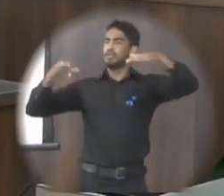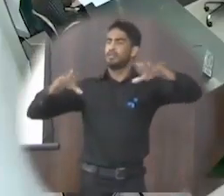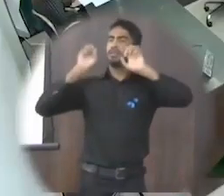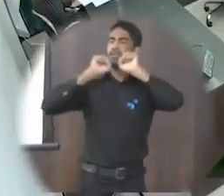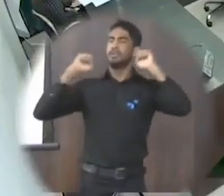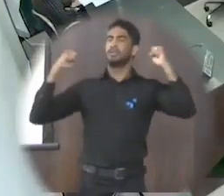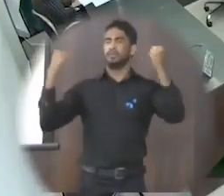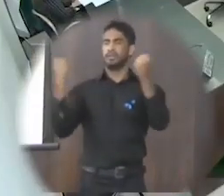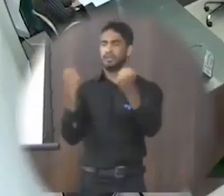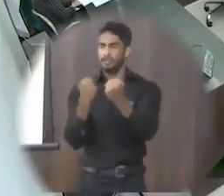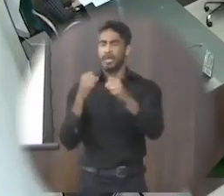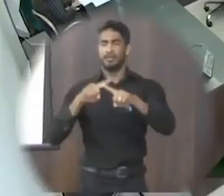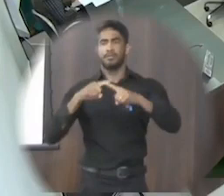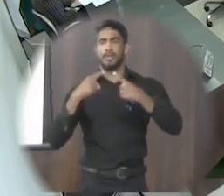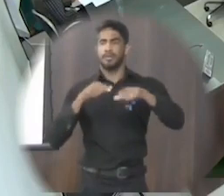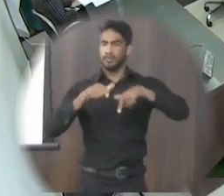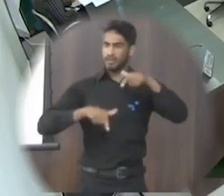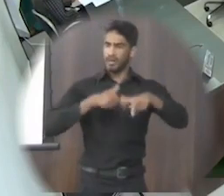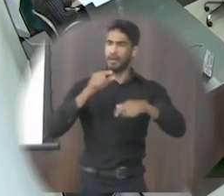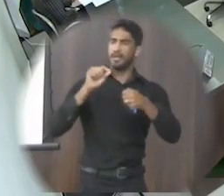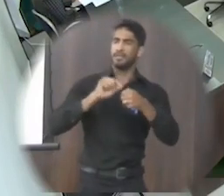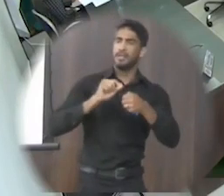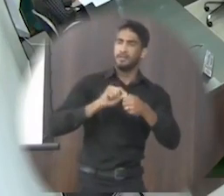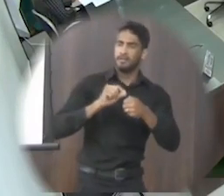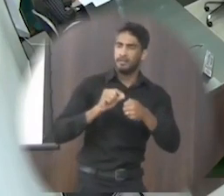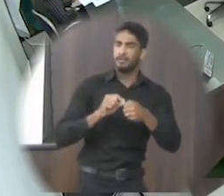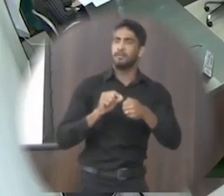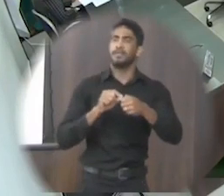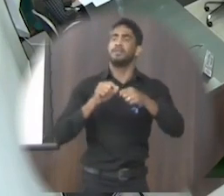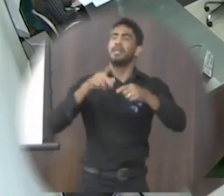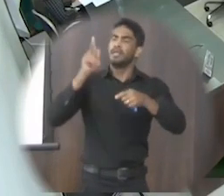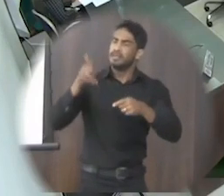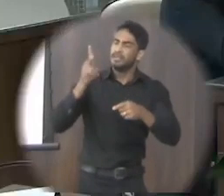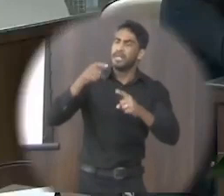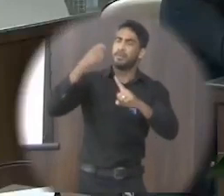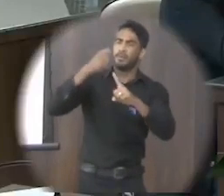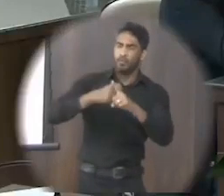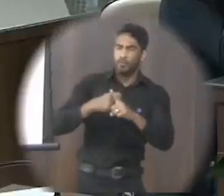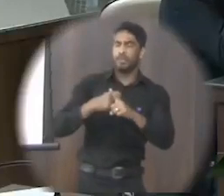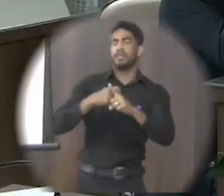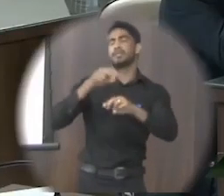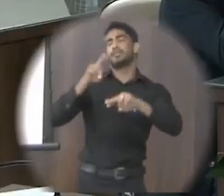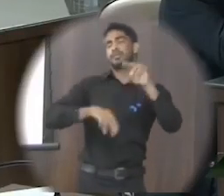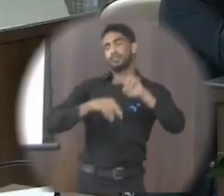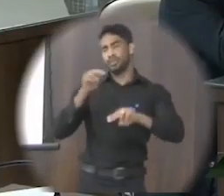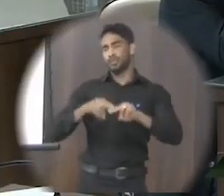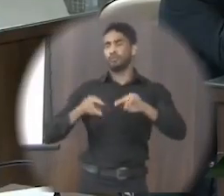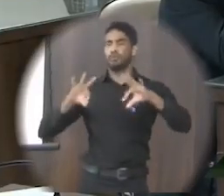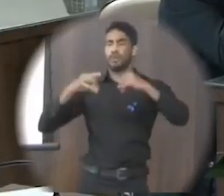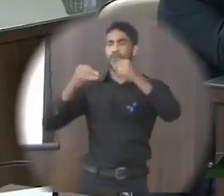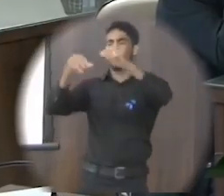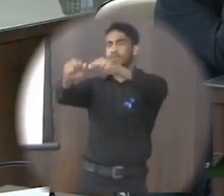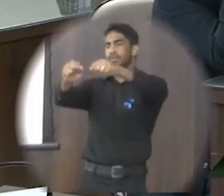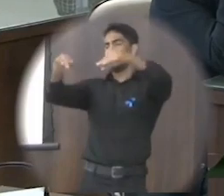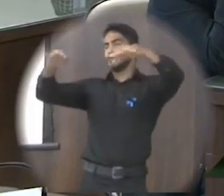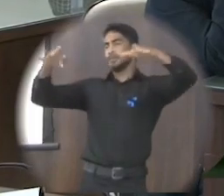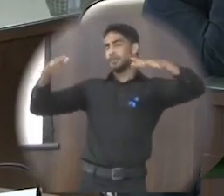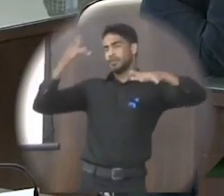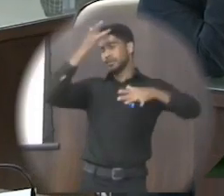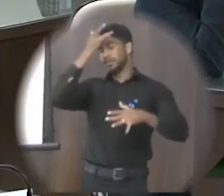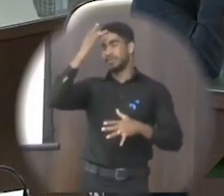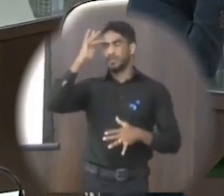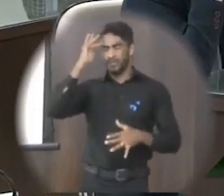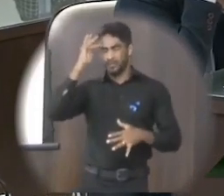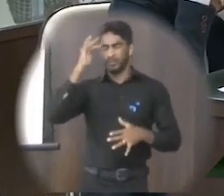seminários. As atividades serão realizadas com ênfase no mês de junho para o público geral. Após a exame preliminar da Comissão de